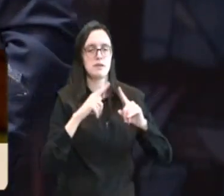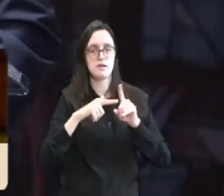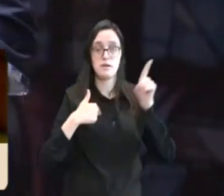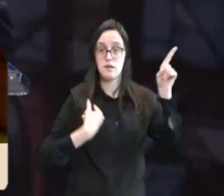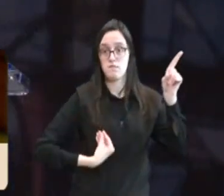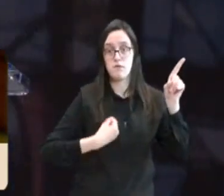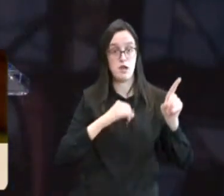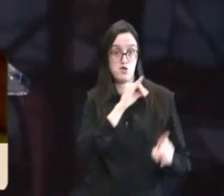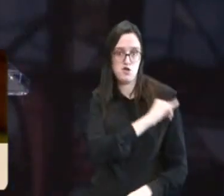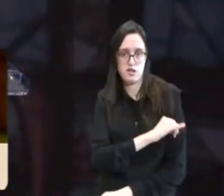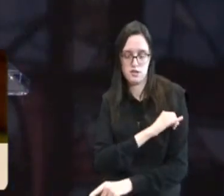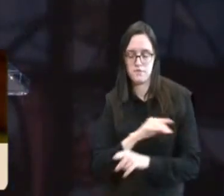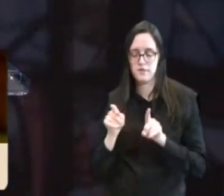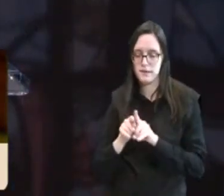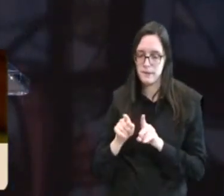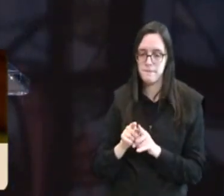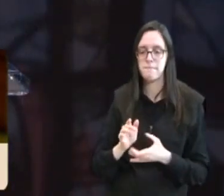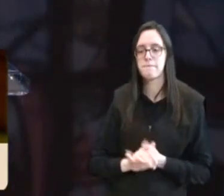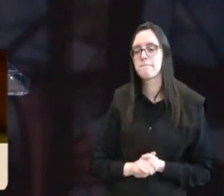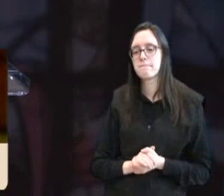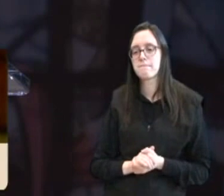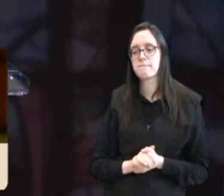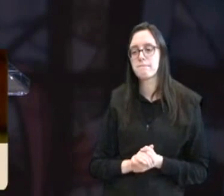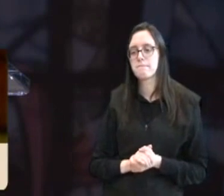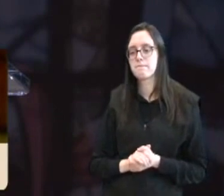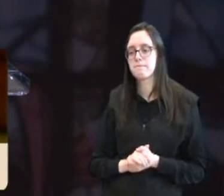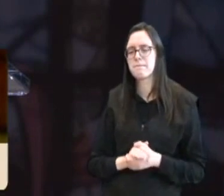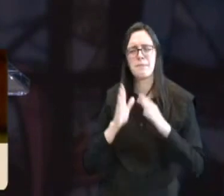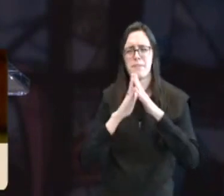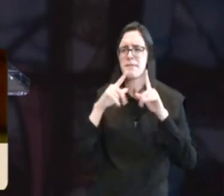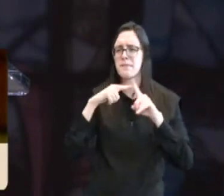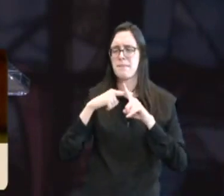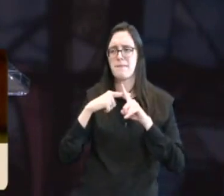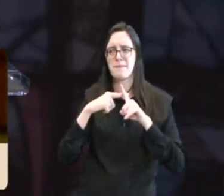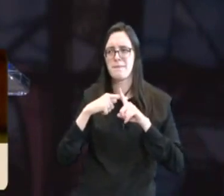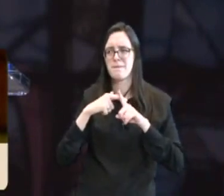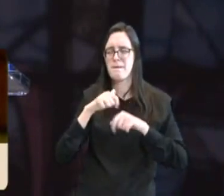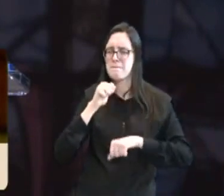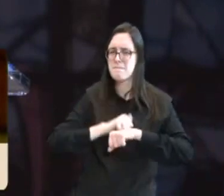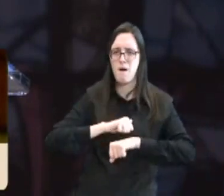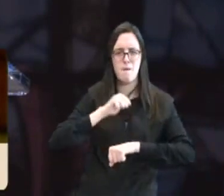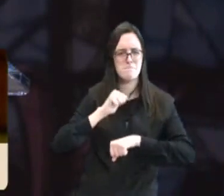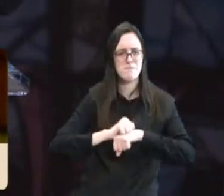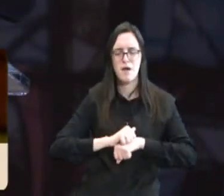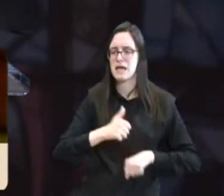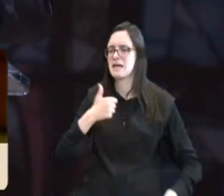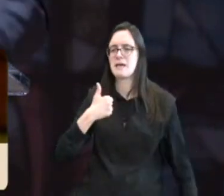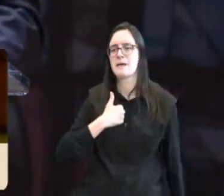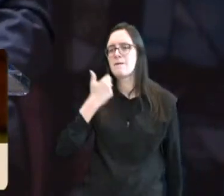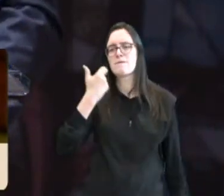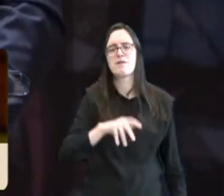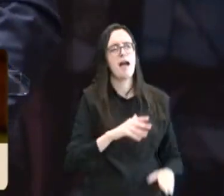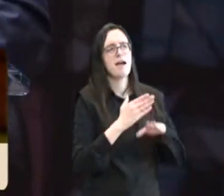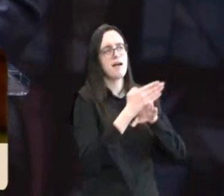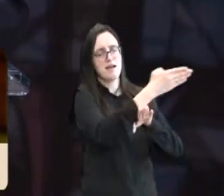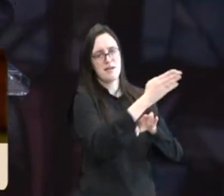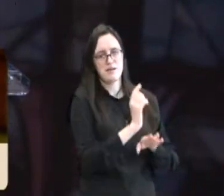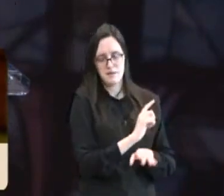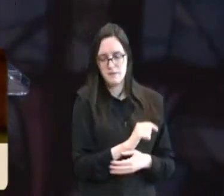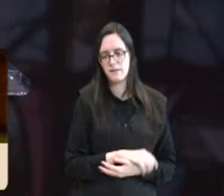também, a igreja pobre, muito pobre, eu nem queria ir para lá,